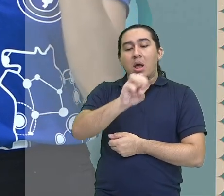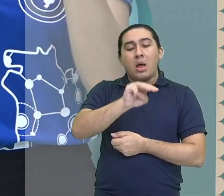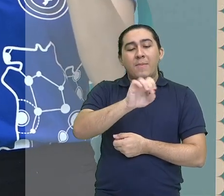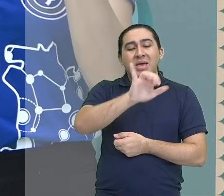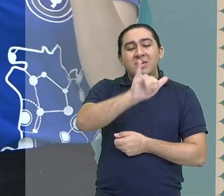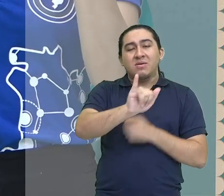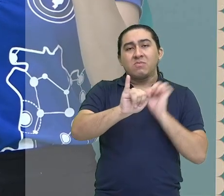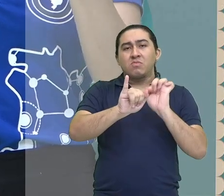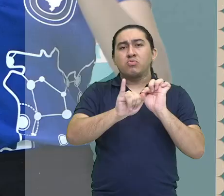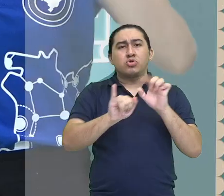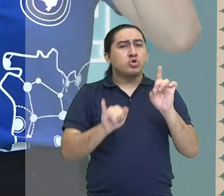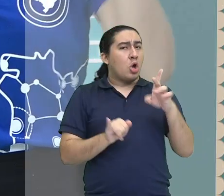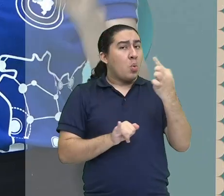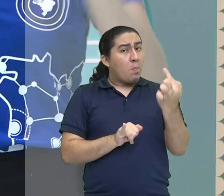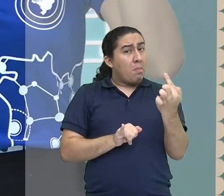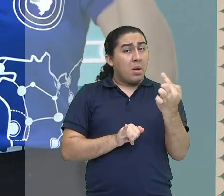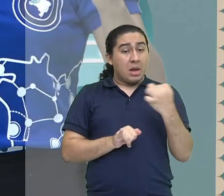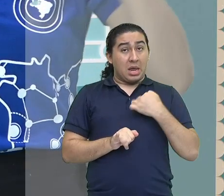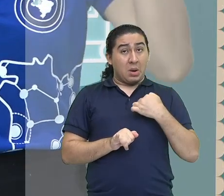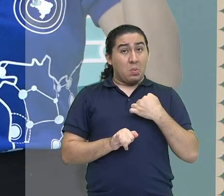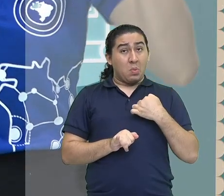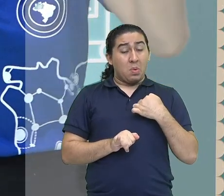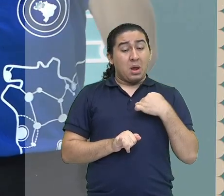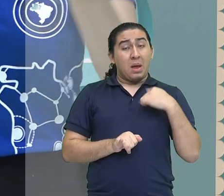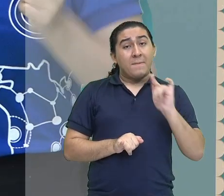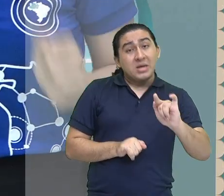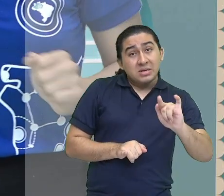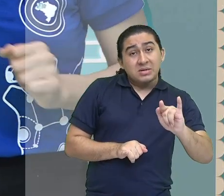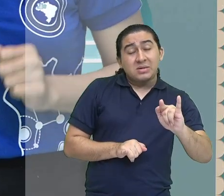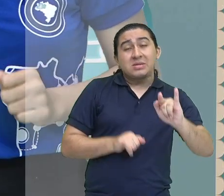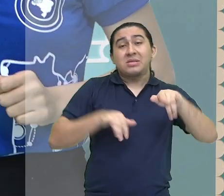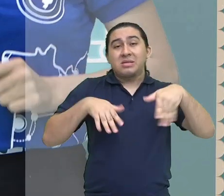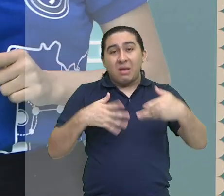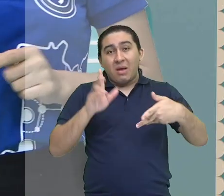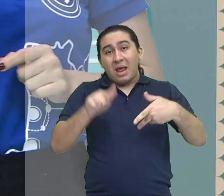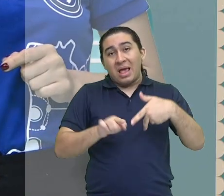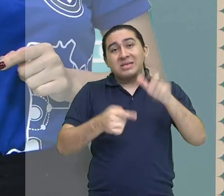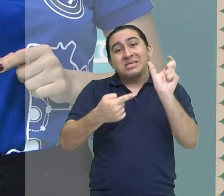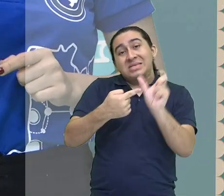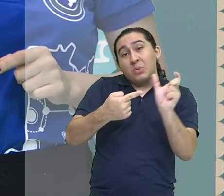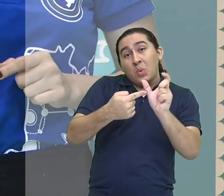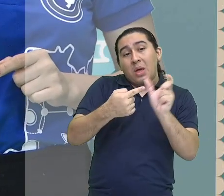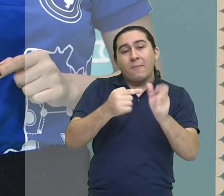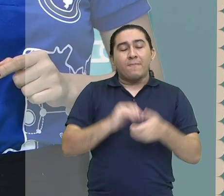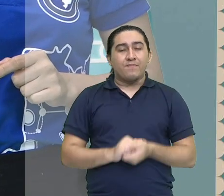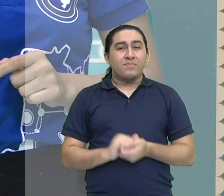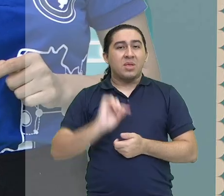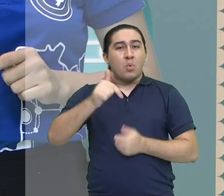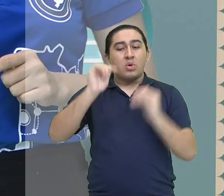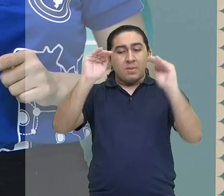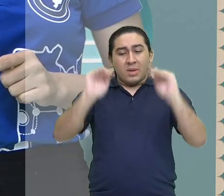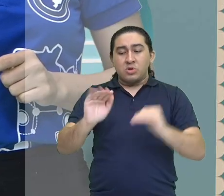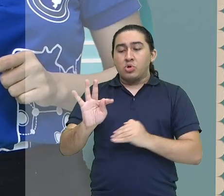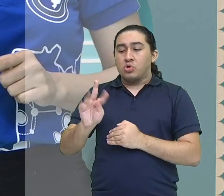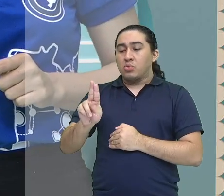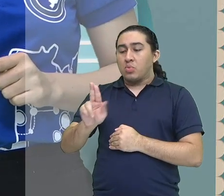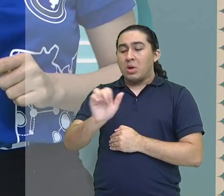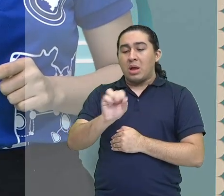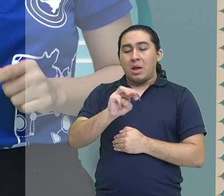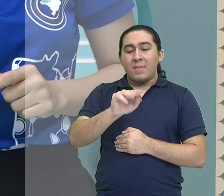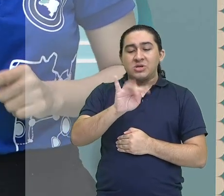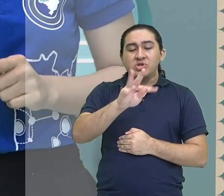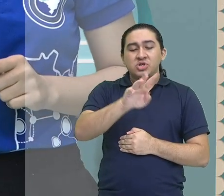Só uma. Eu. Então, é a primeira pessoa do singular. Tu amaste. Quantas